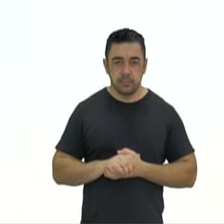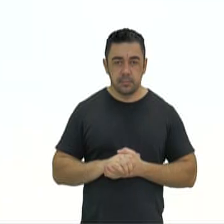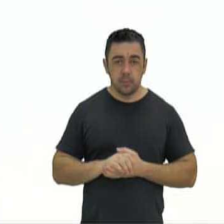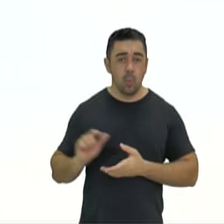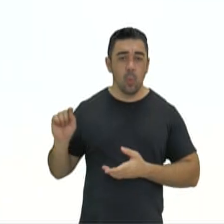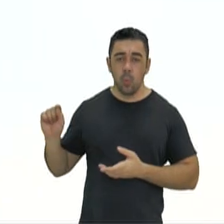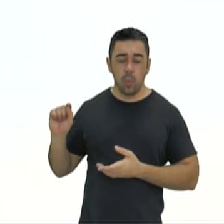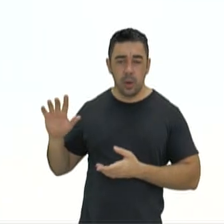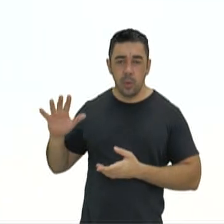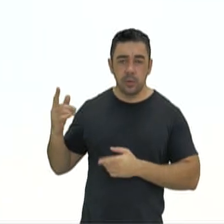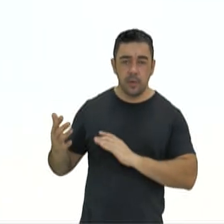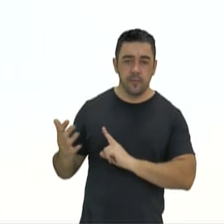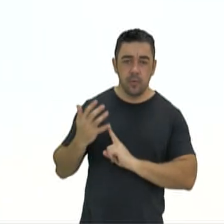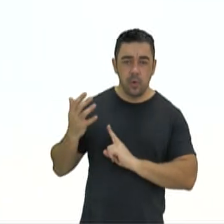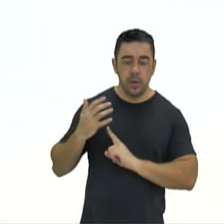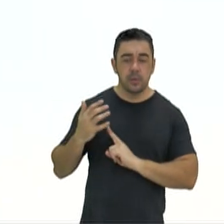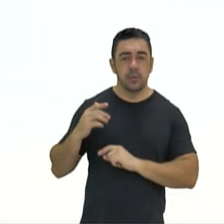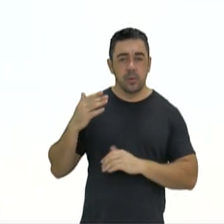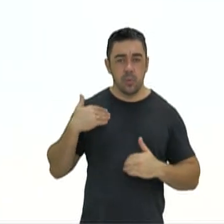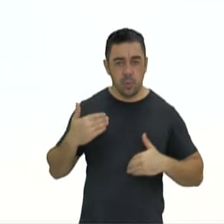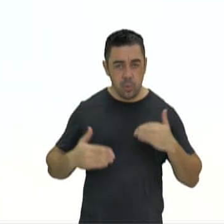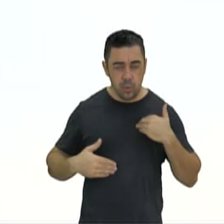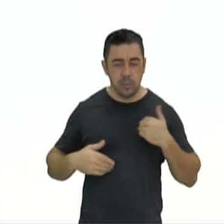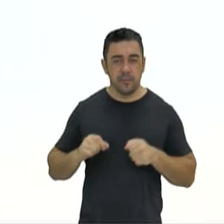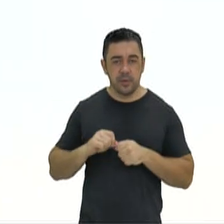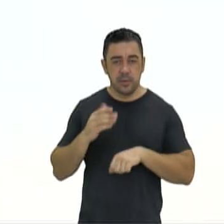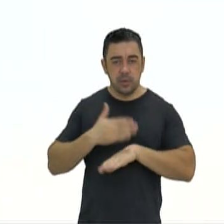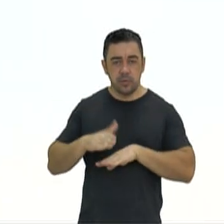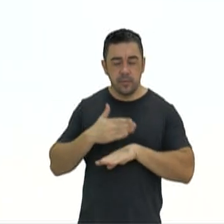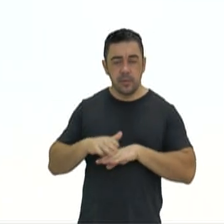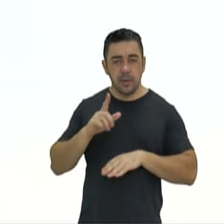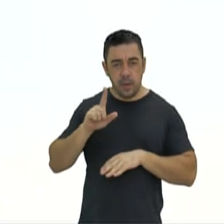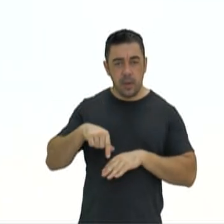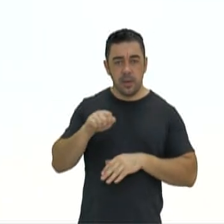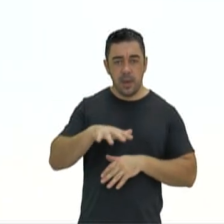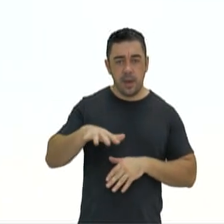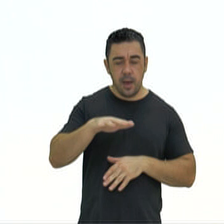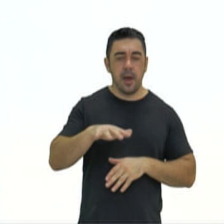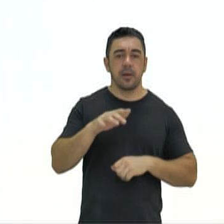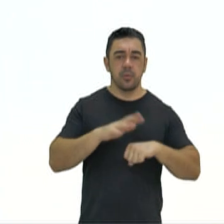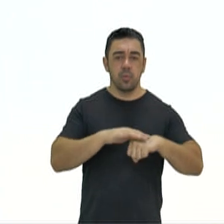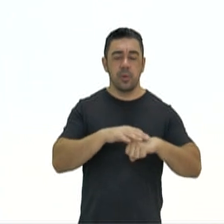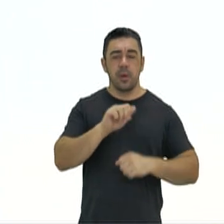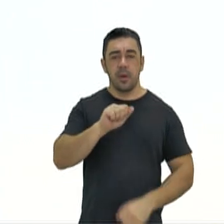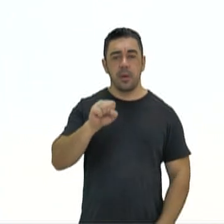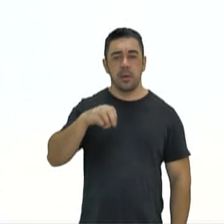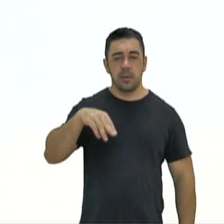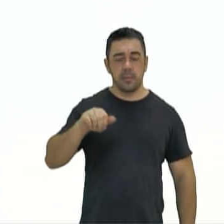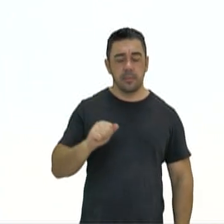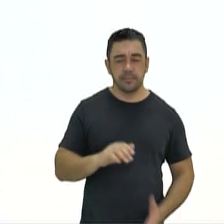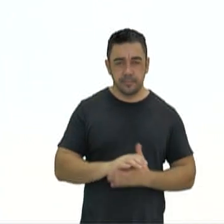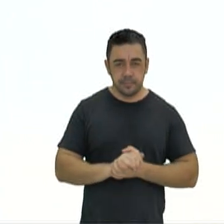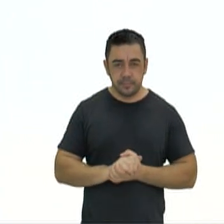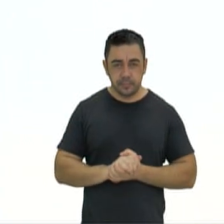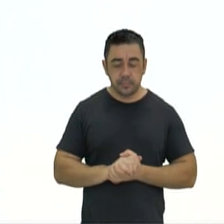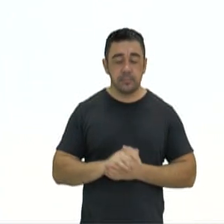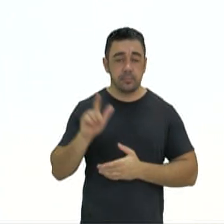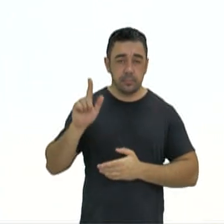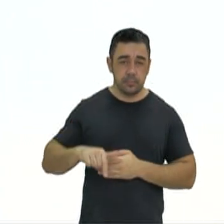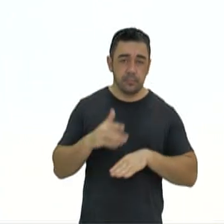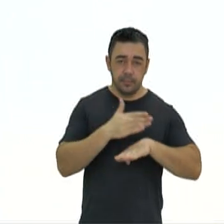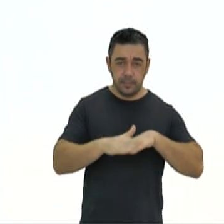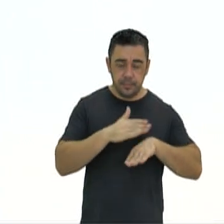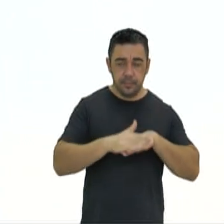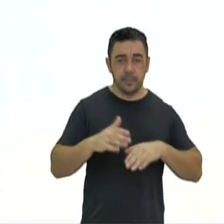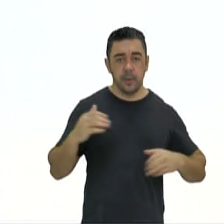Efeitos do exercício físico no controle clínico da asma. Evidências mostrando que o exercício físico melhora os fatores